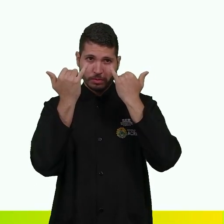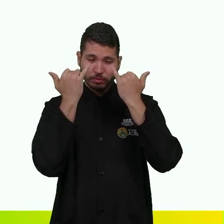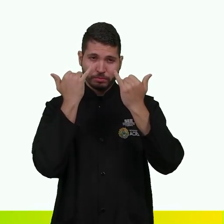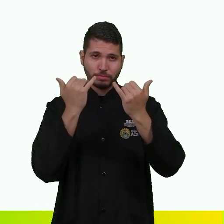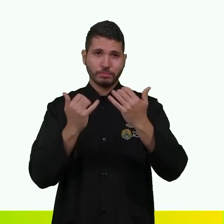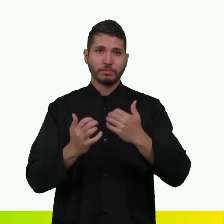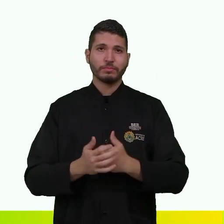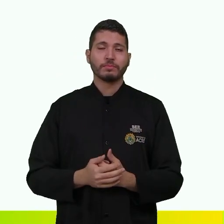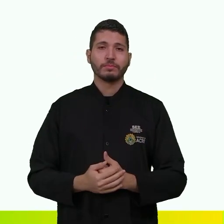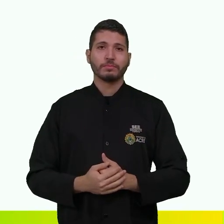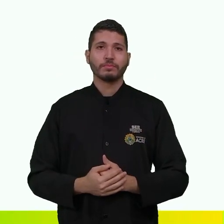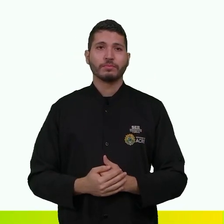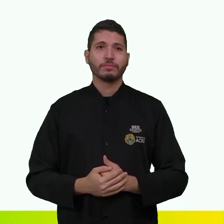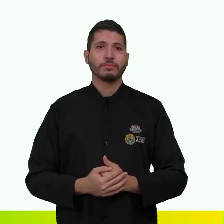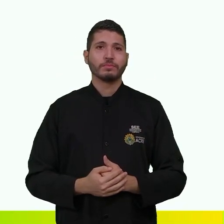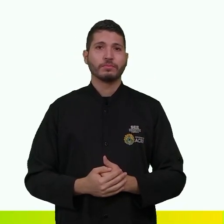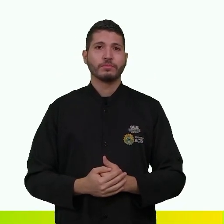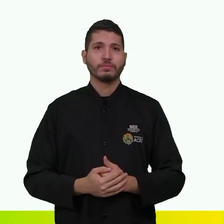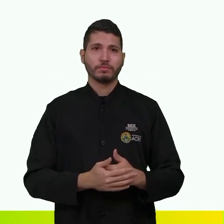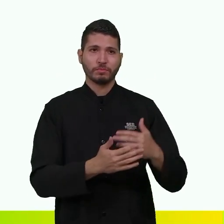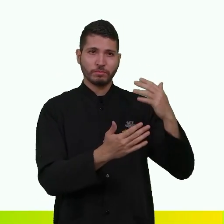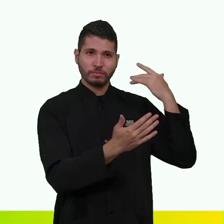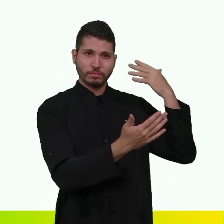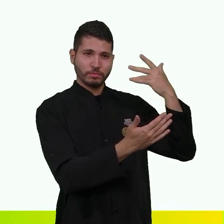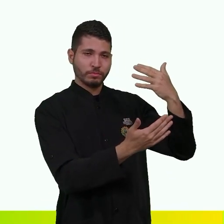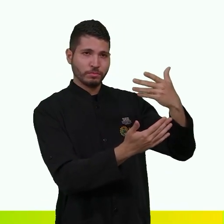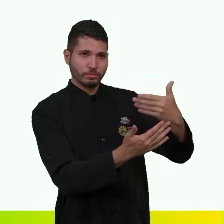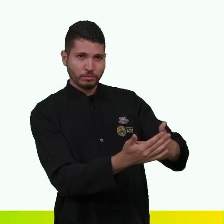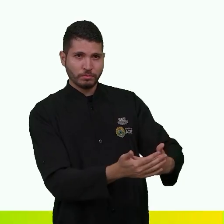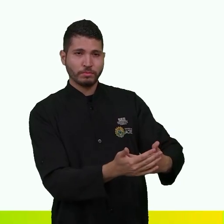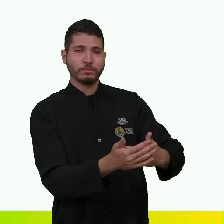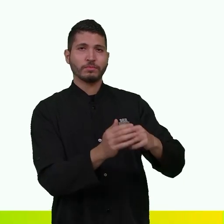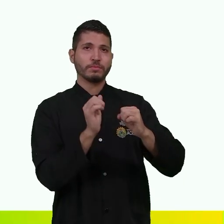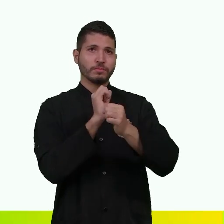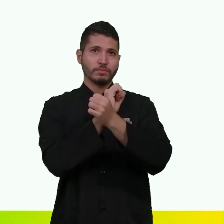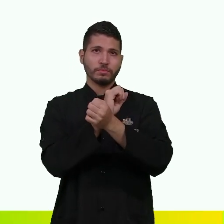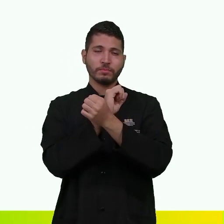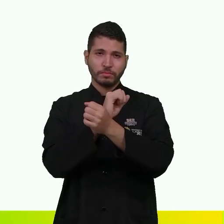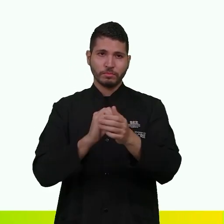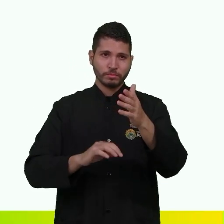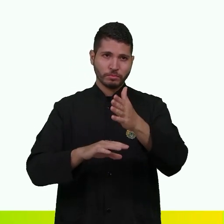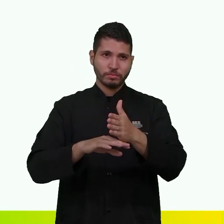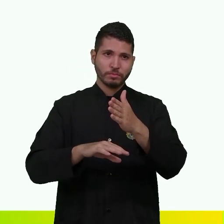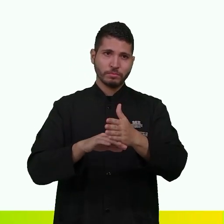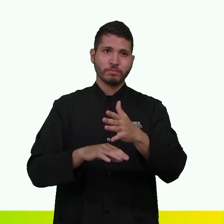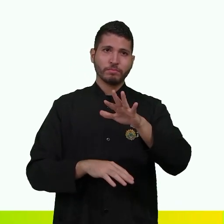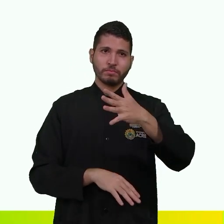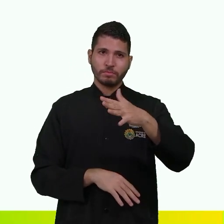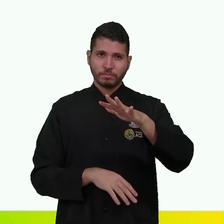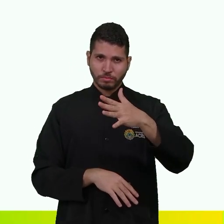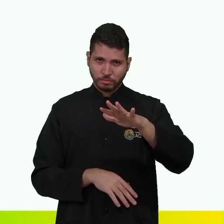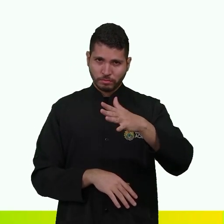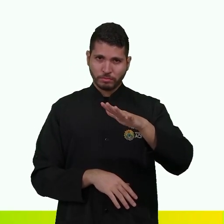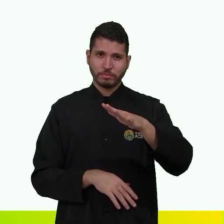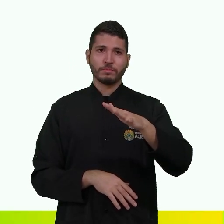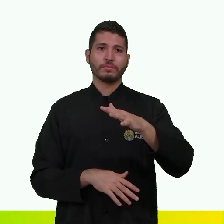aí dos últimos anos da escravidão moderna no mundo. Estima-se